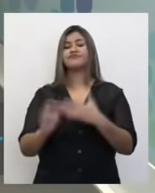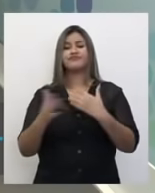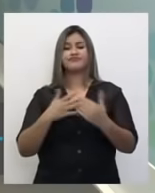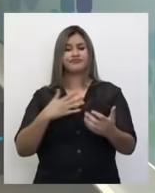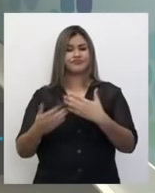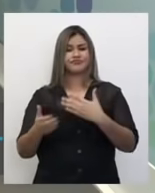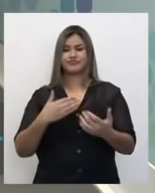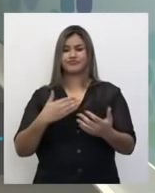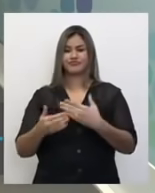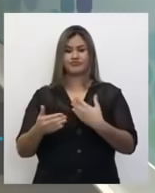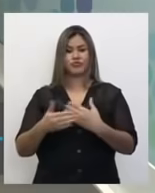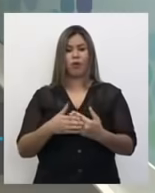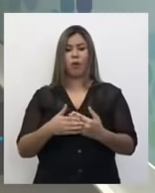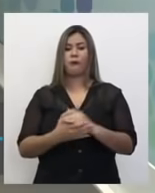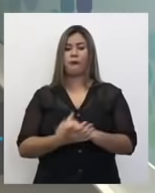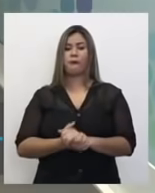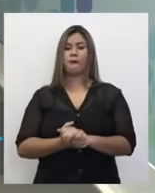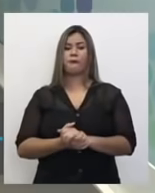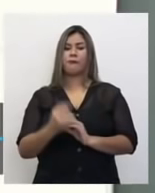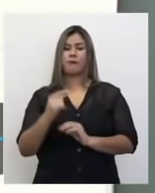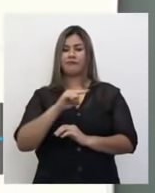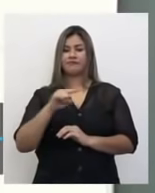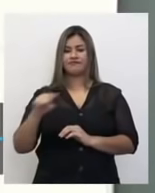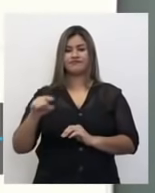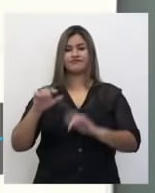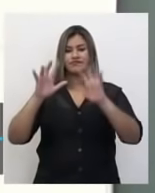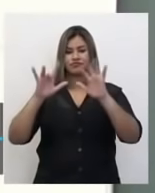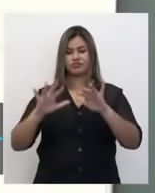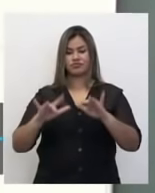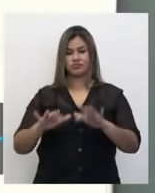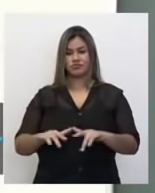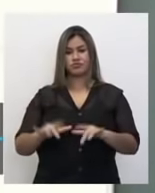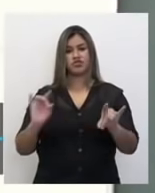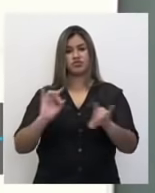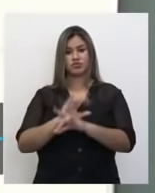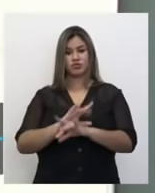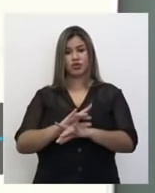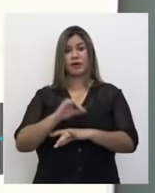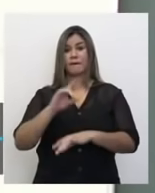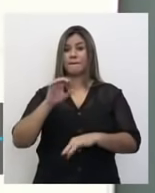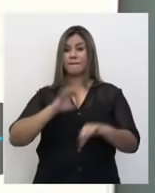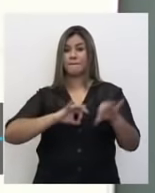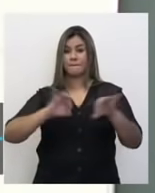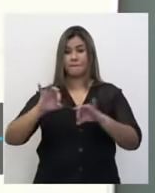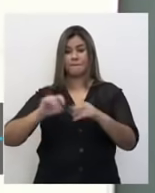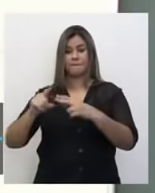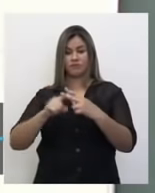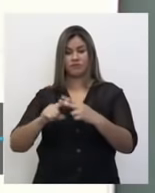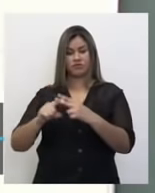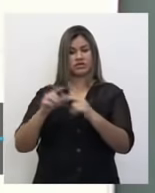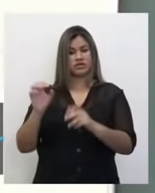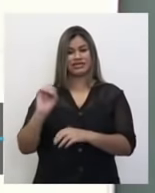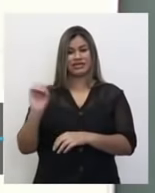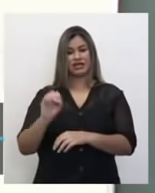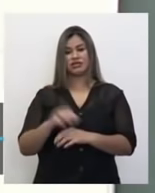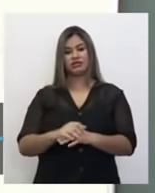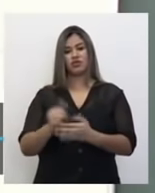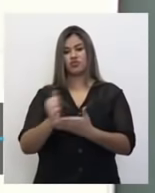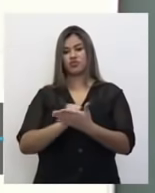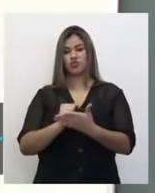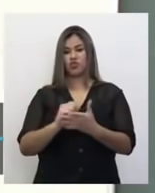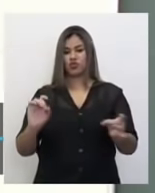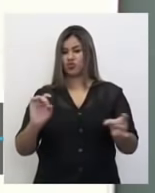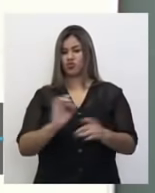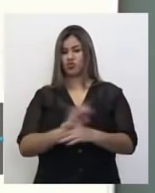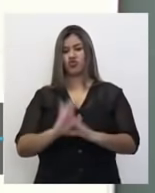gamer por causa que assim, você tem os componentes já prontos, não é você que tá fazendo a programação do que você tá fazendo, o jogo já tá pronto para